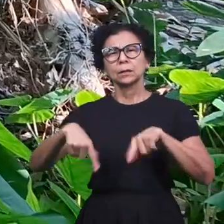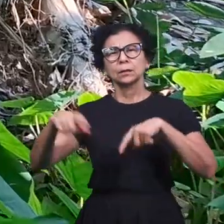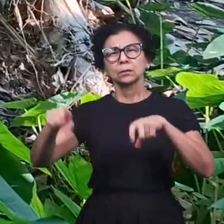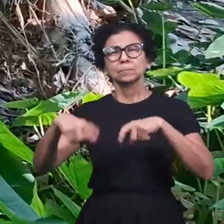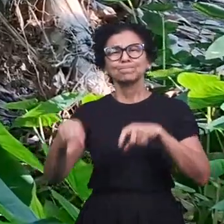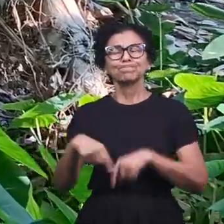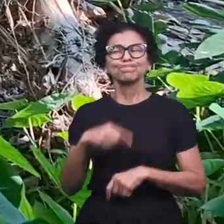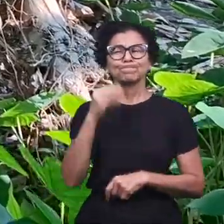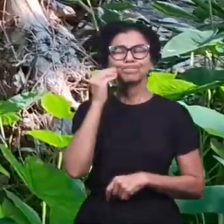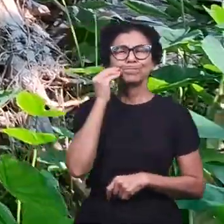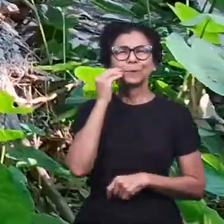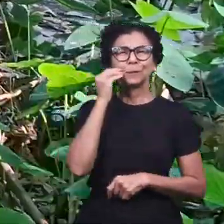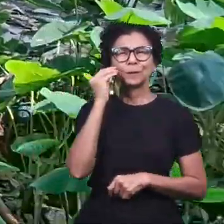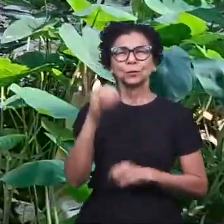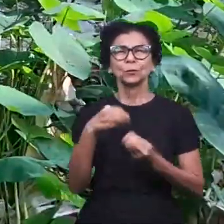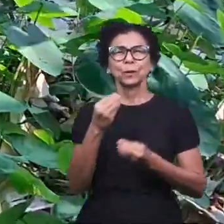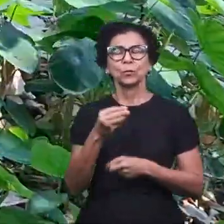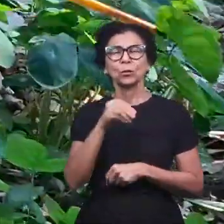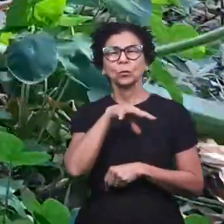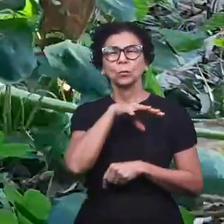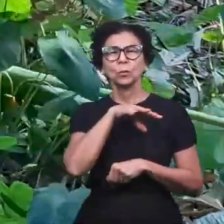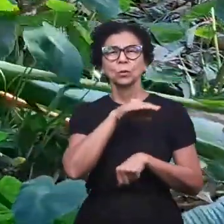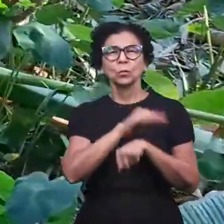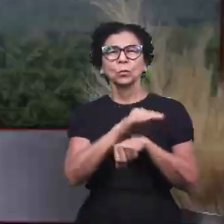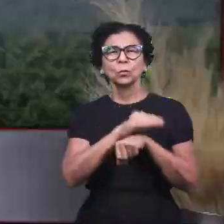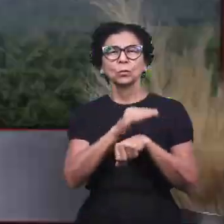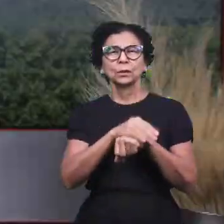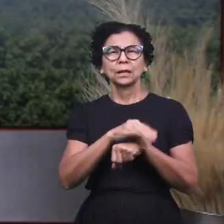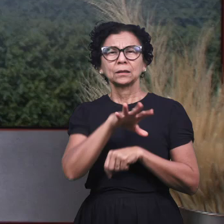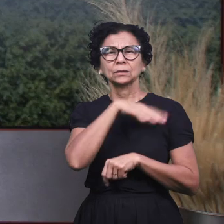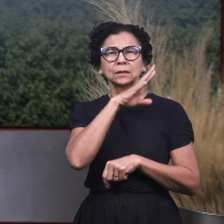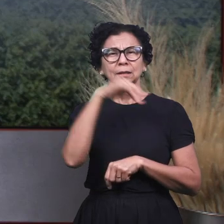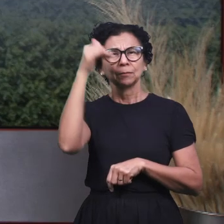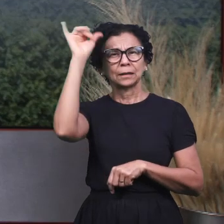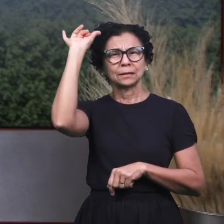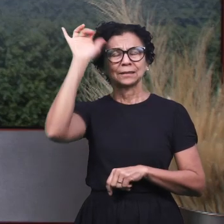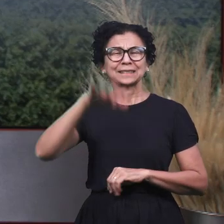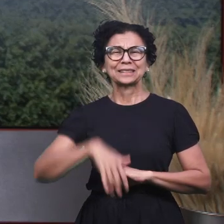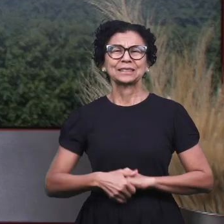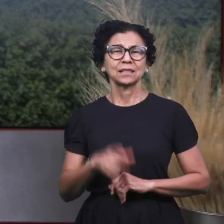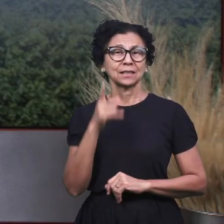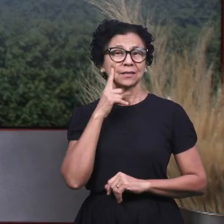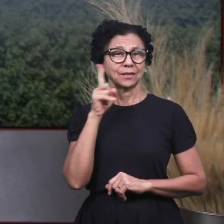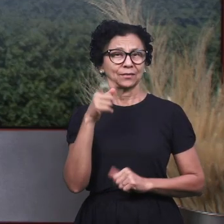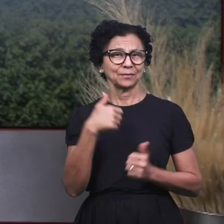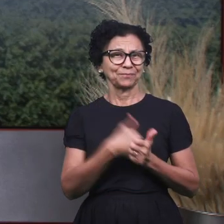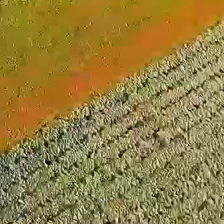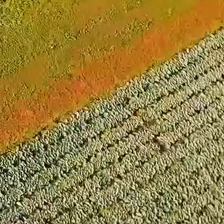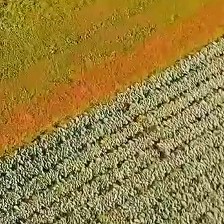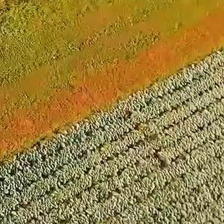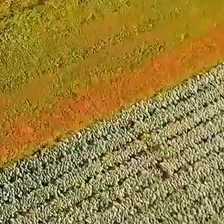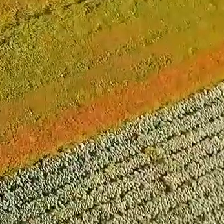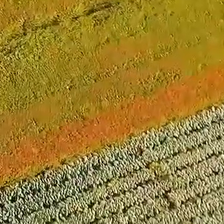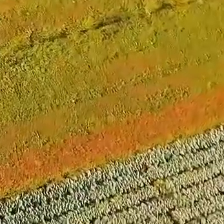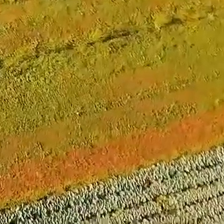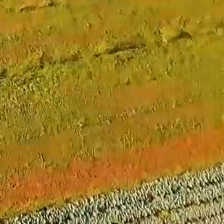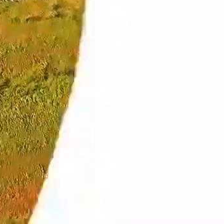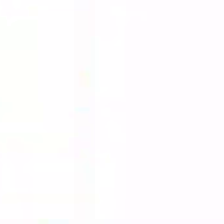que está buscando alternativas para a alimentação do gado. Estas e outras notícias você acompanha aqui.